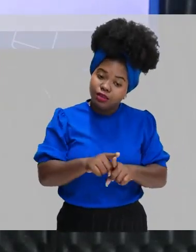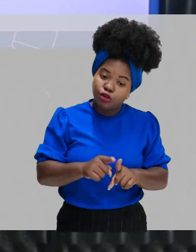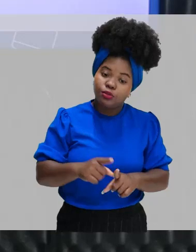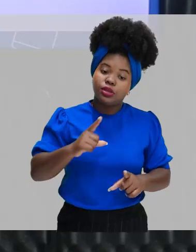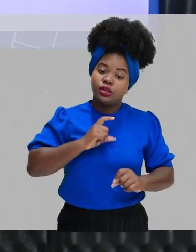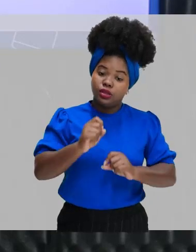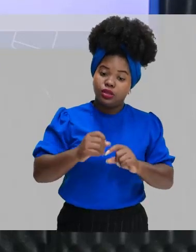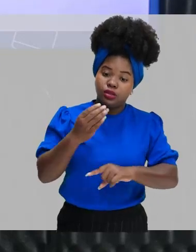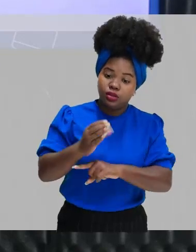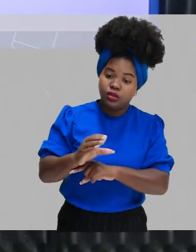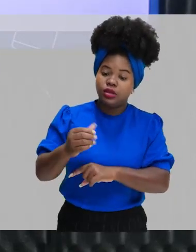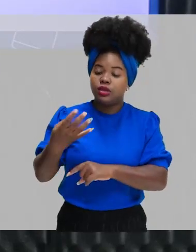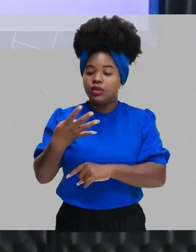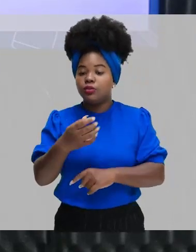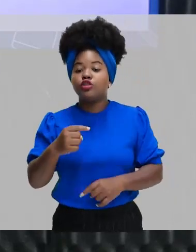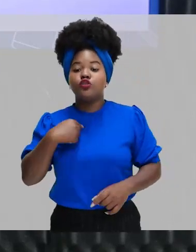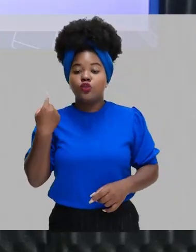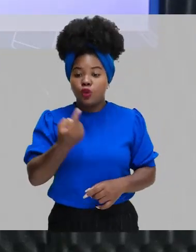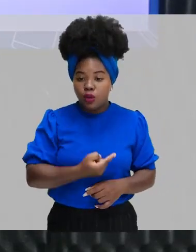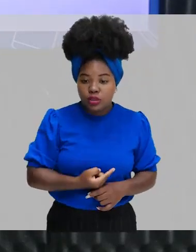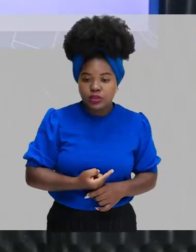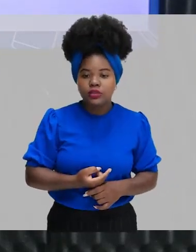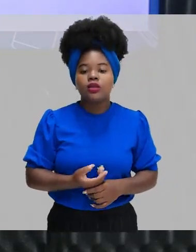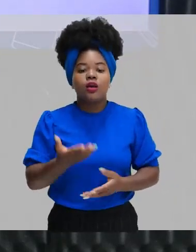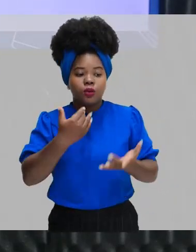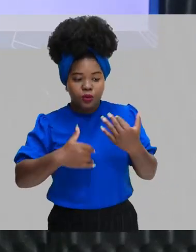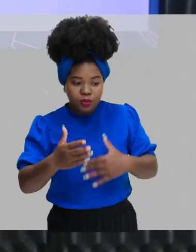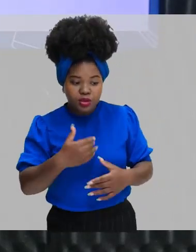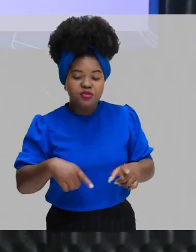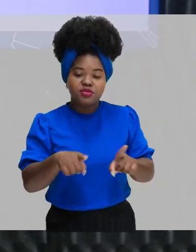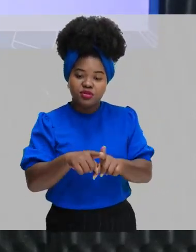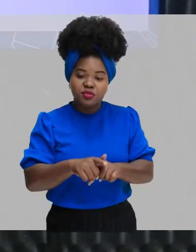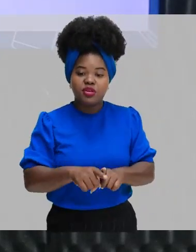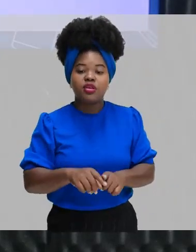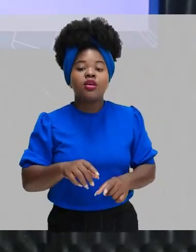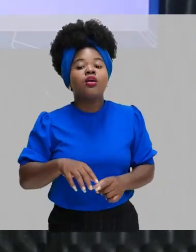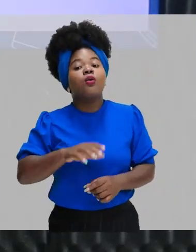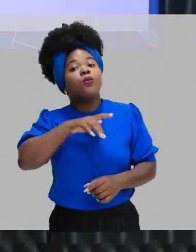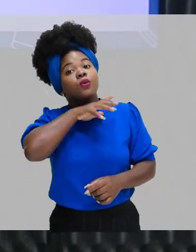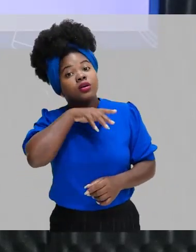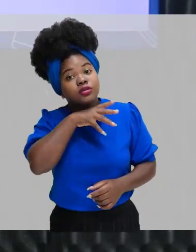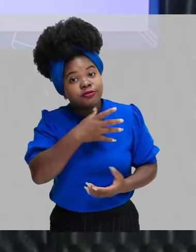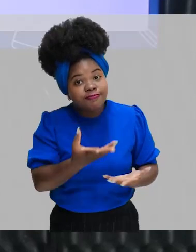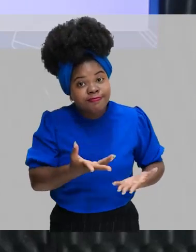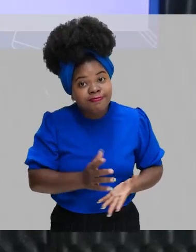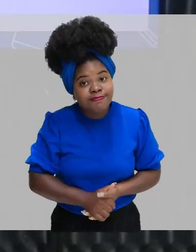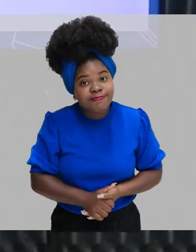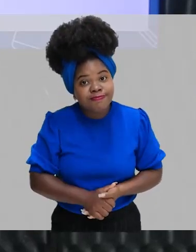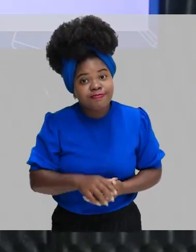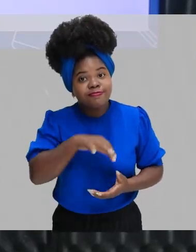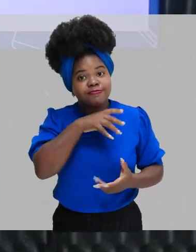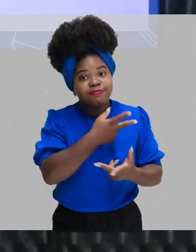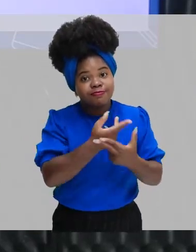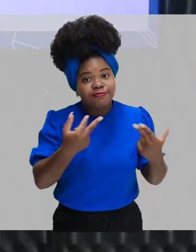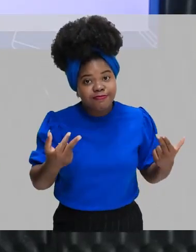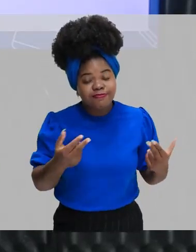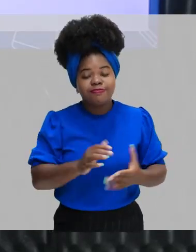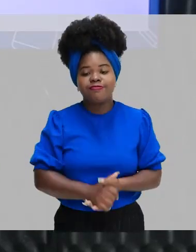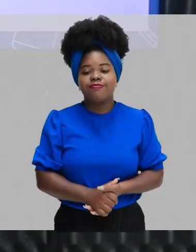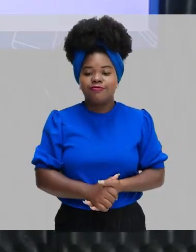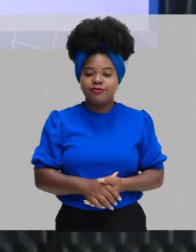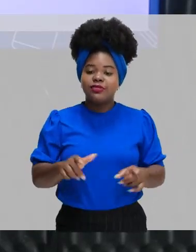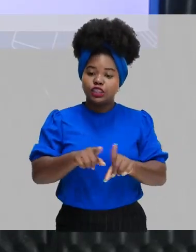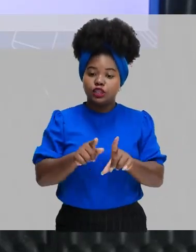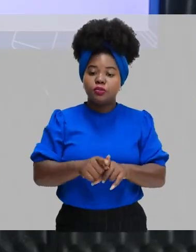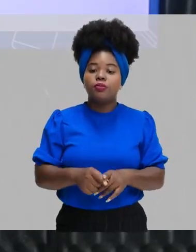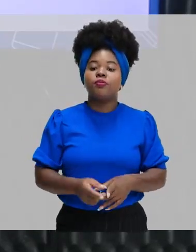esse carbono 14 como a gente tem que se alimentar Enquanto estivermos vivo então Enquanto estivermos vivo vai ter